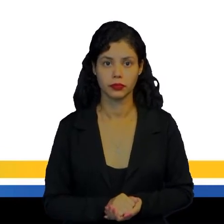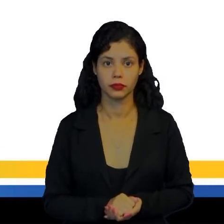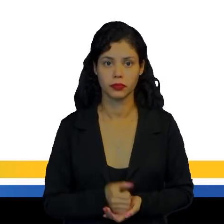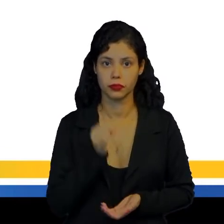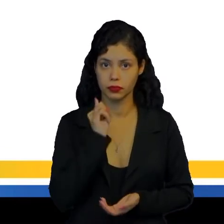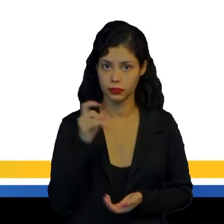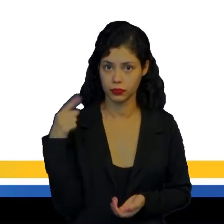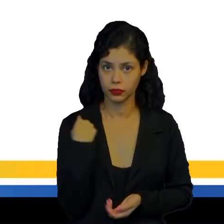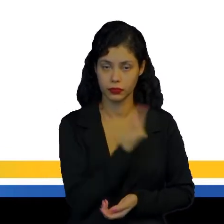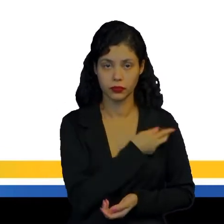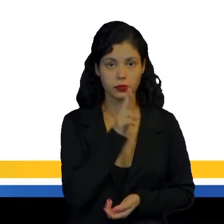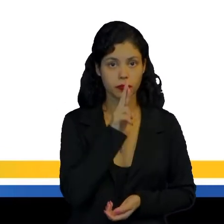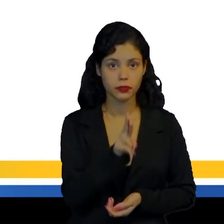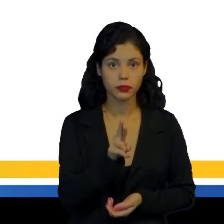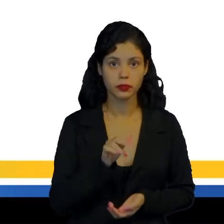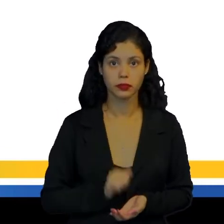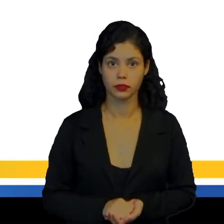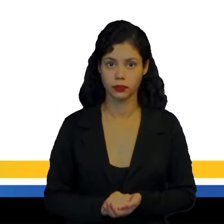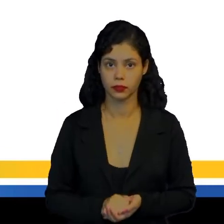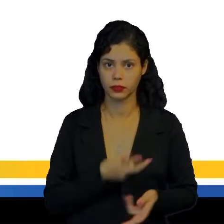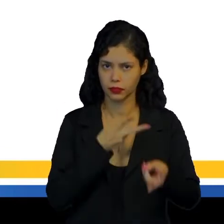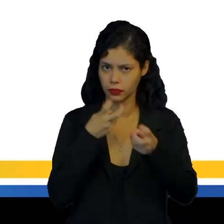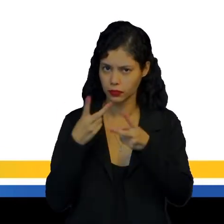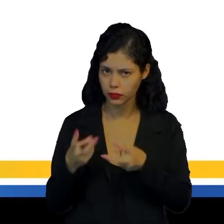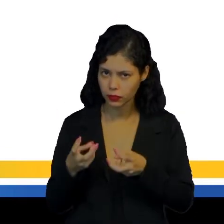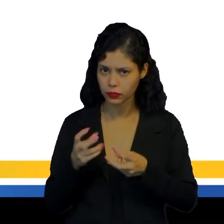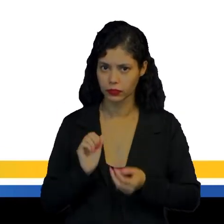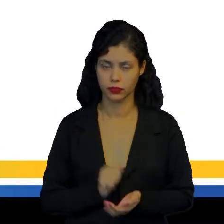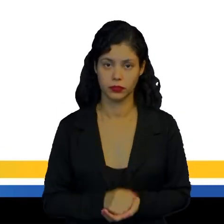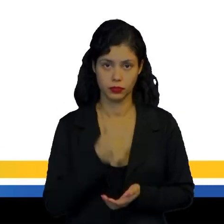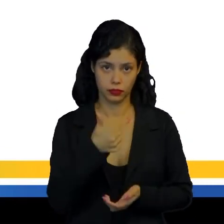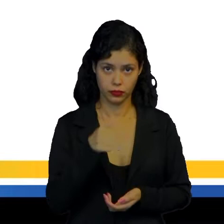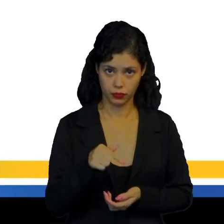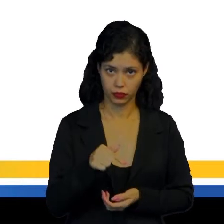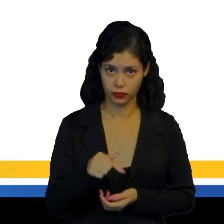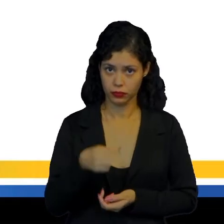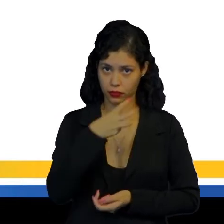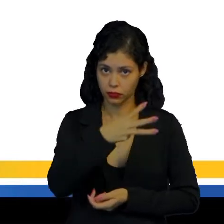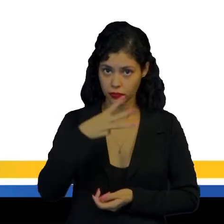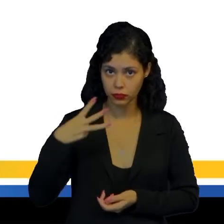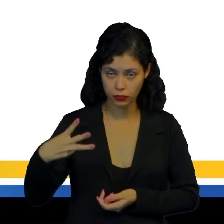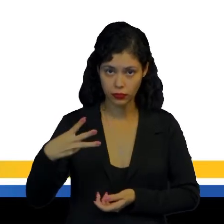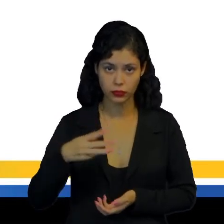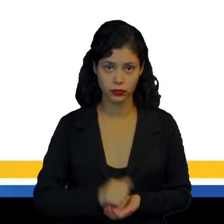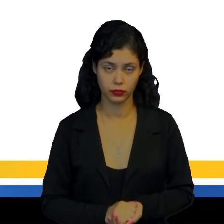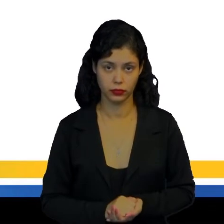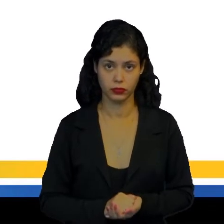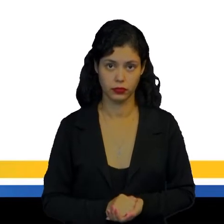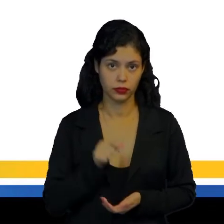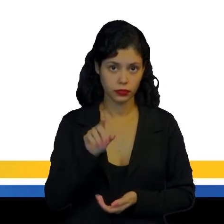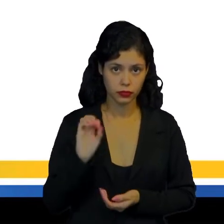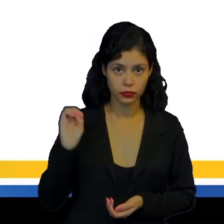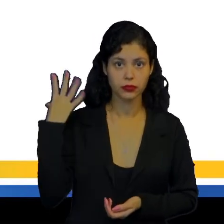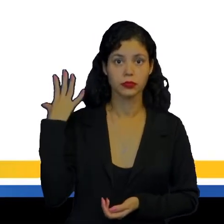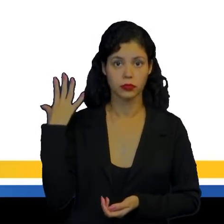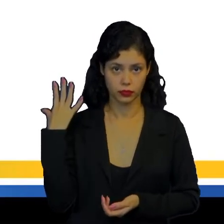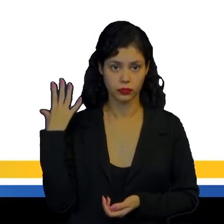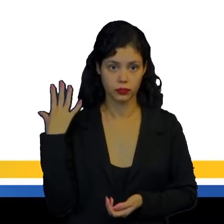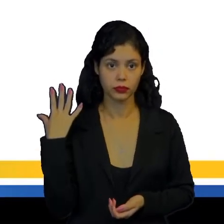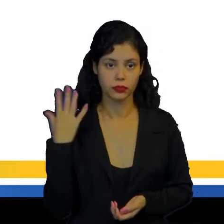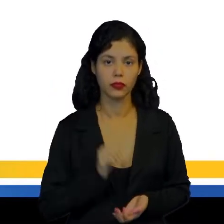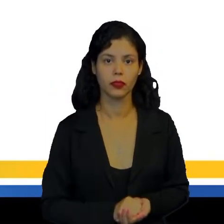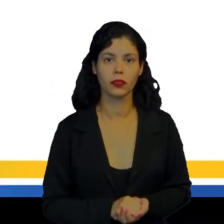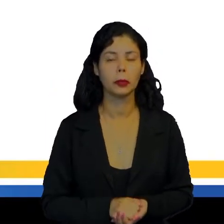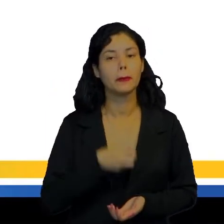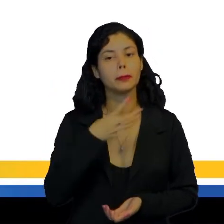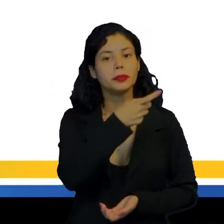Se a gente fosse resolver ele, observe que o 27 é igual a 33, olha aí. Nesse caso aqui,